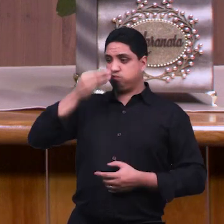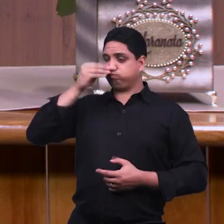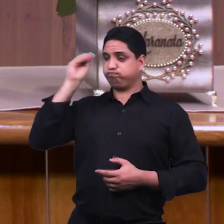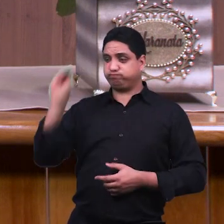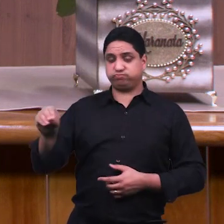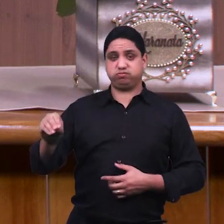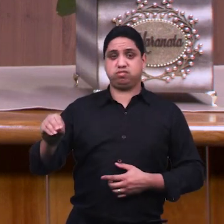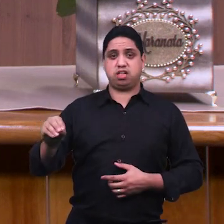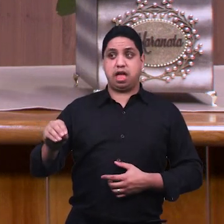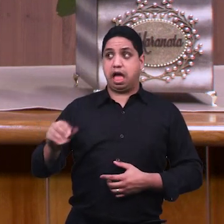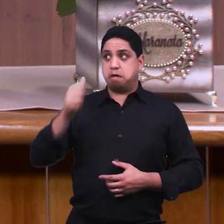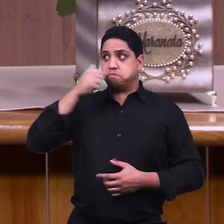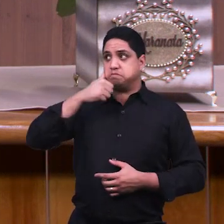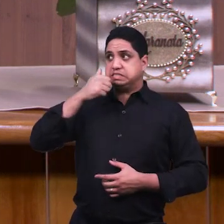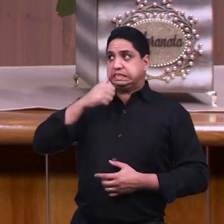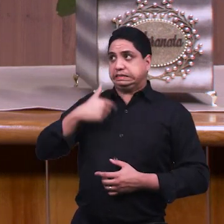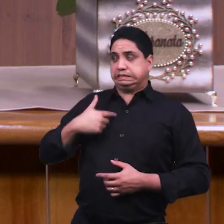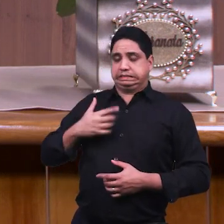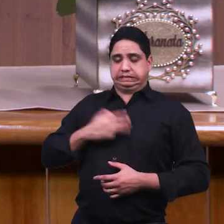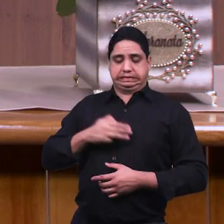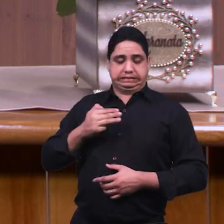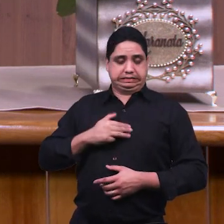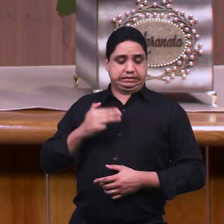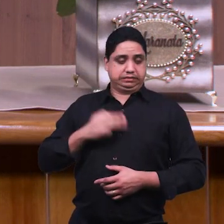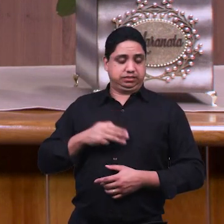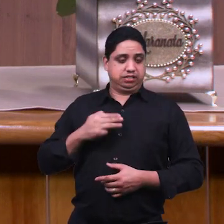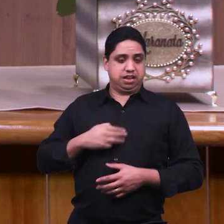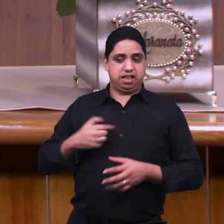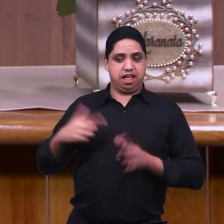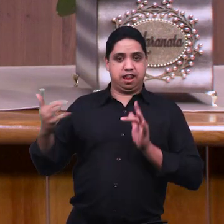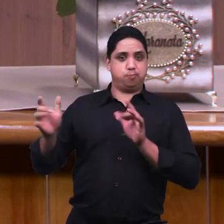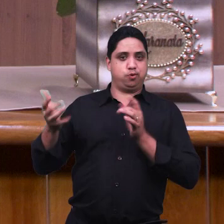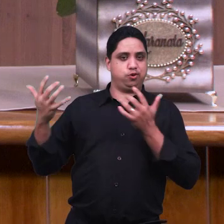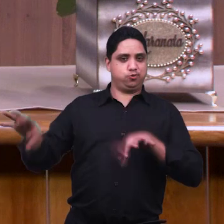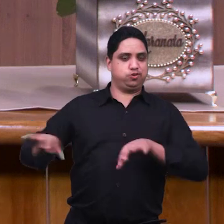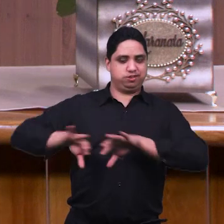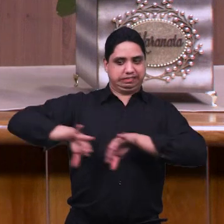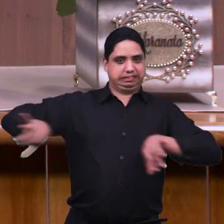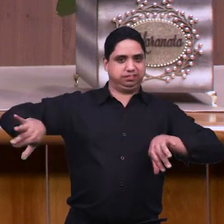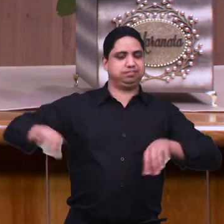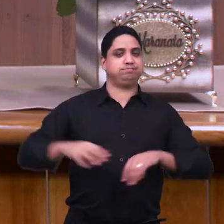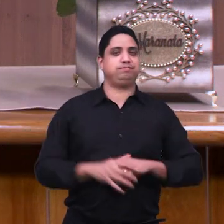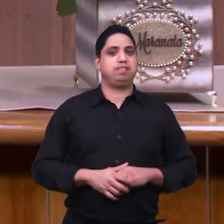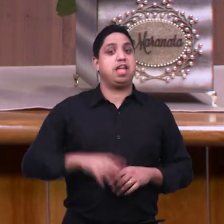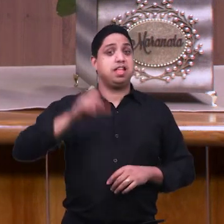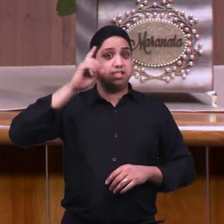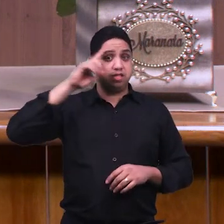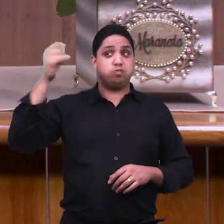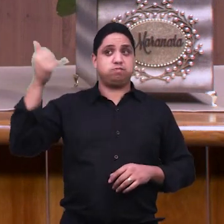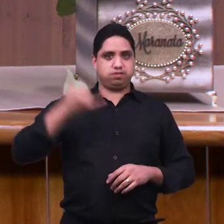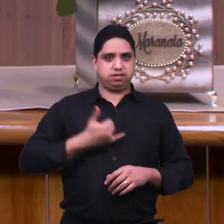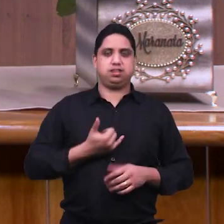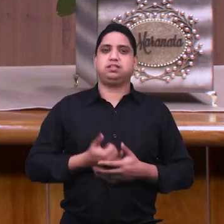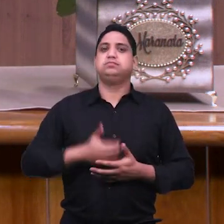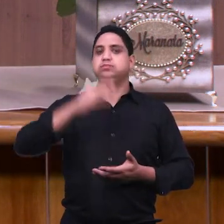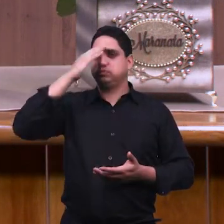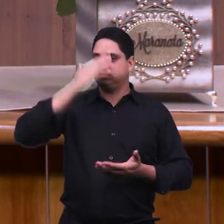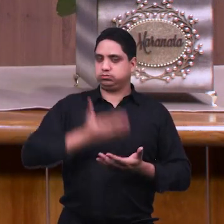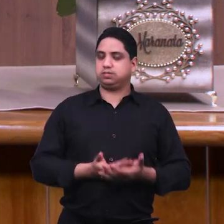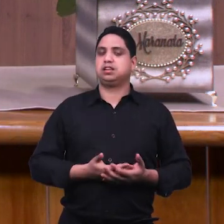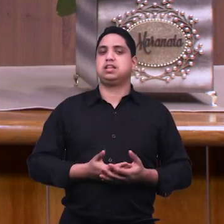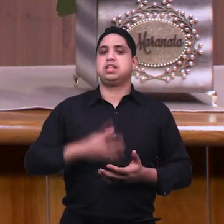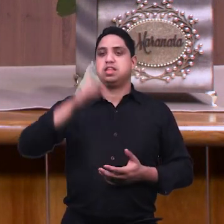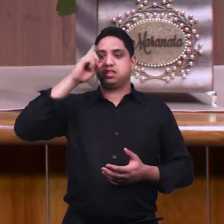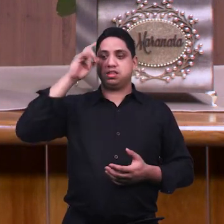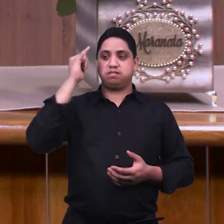rejeitado. Falou: misericórdia. Ainda bem que ela teve discernimento. Meu irmão, Deus é um Deus que fala na palavra. Creia nisso e